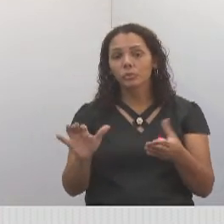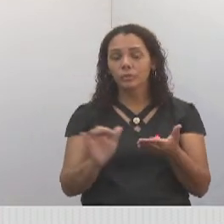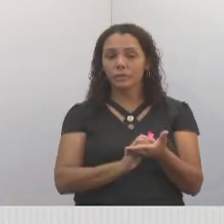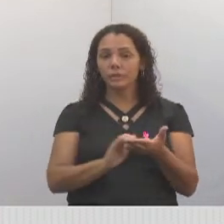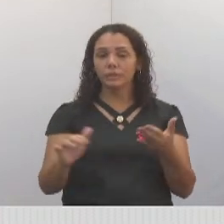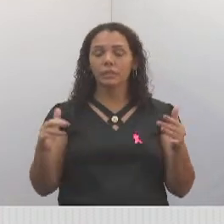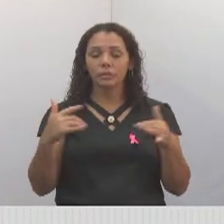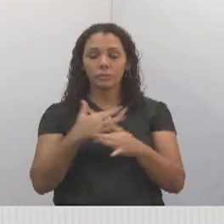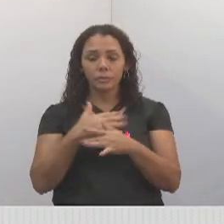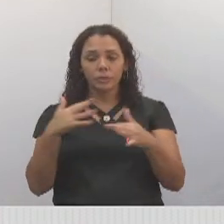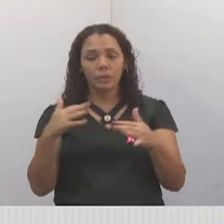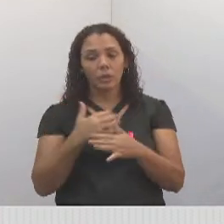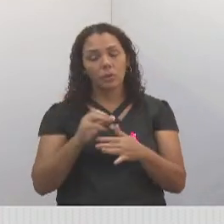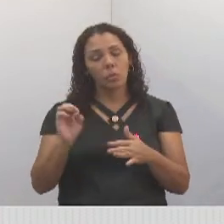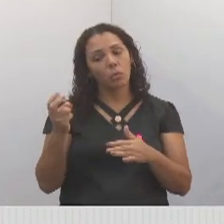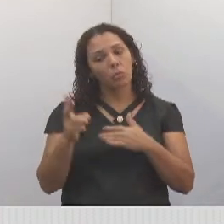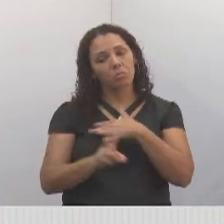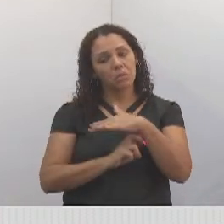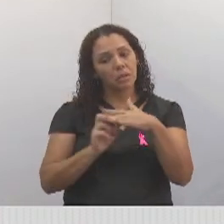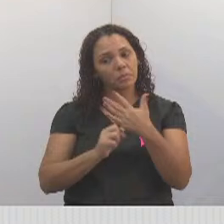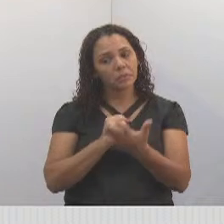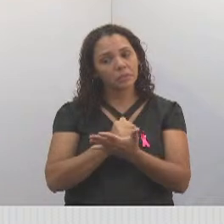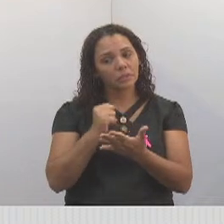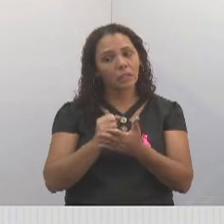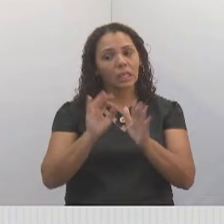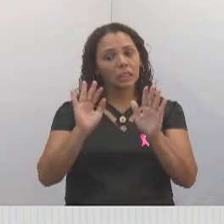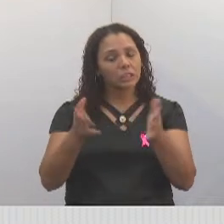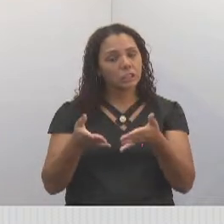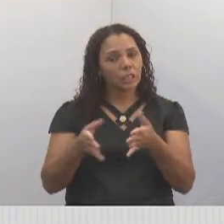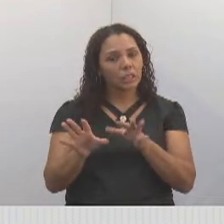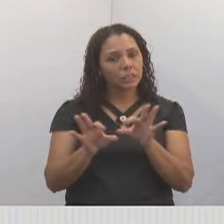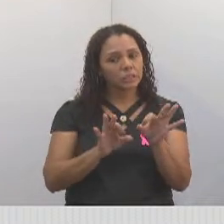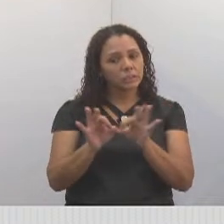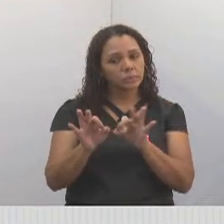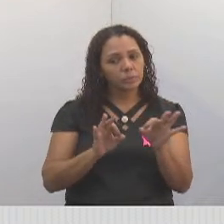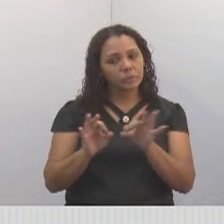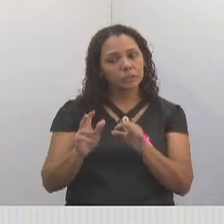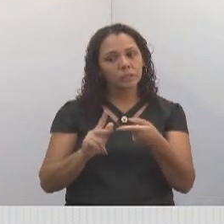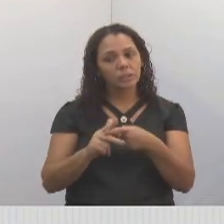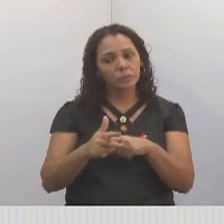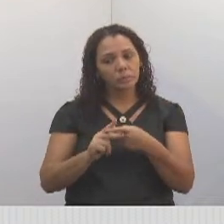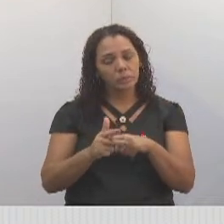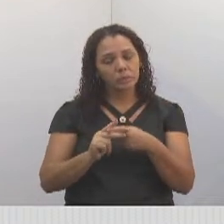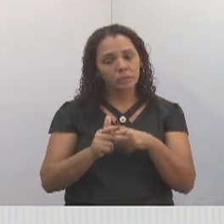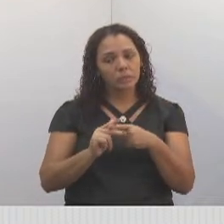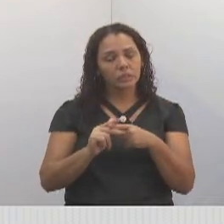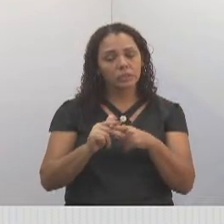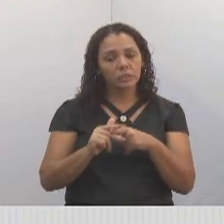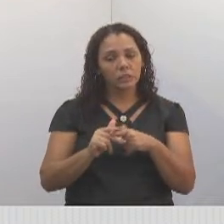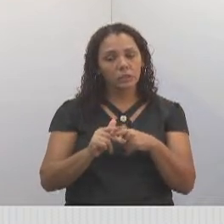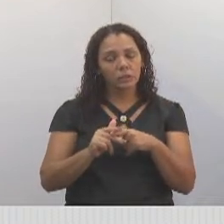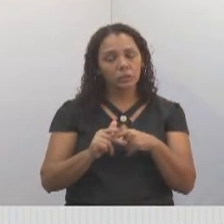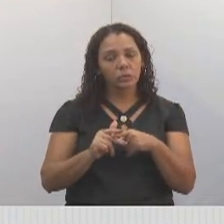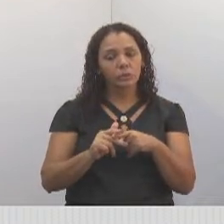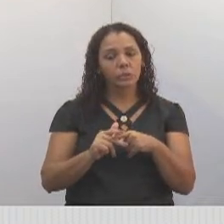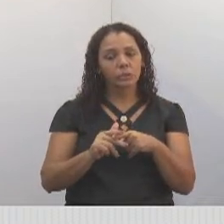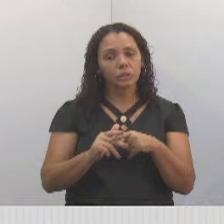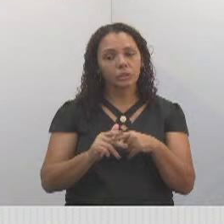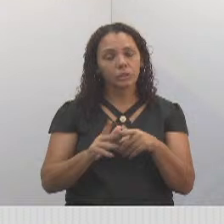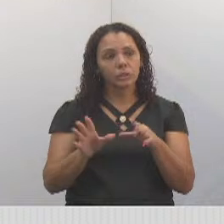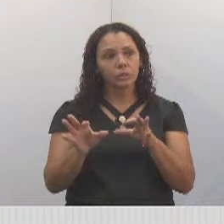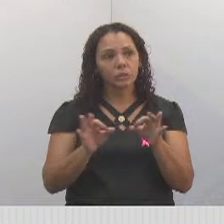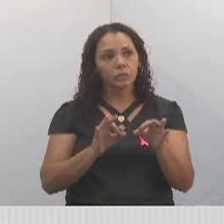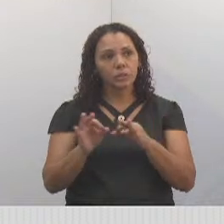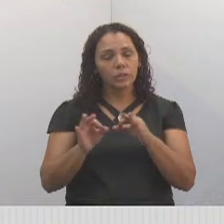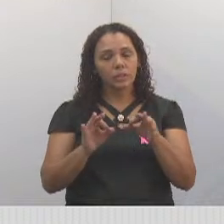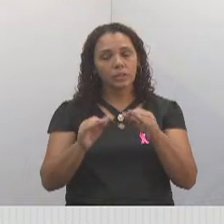de Mobilidade ou a empresa contratada já estava fazendo a manutenção, colocando essa